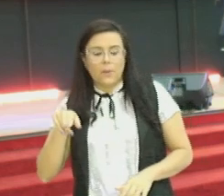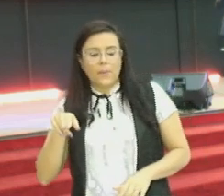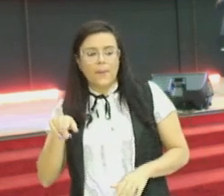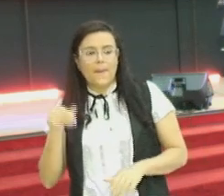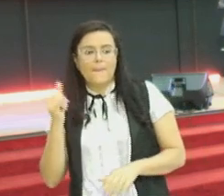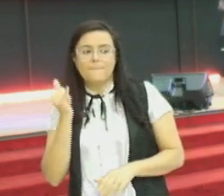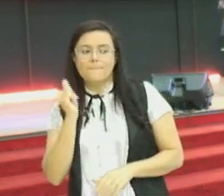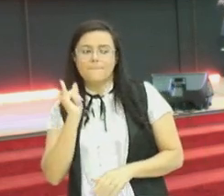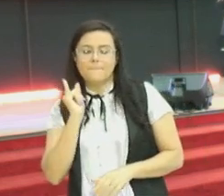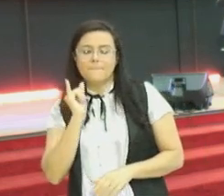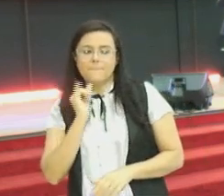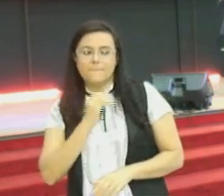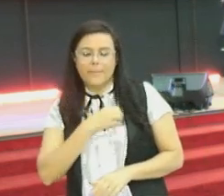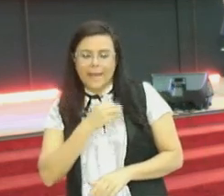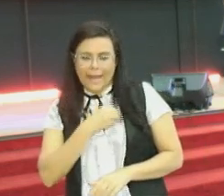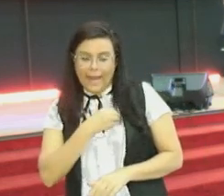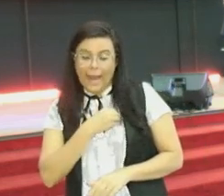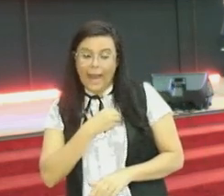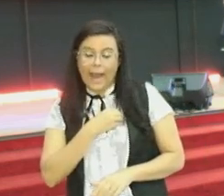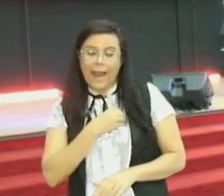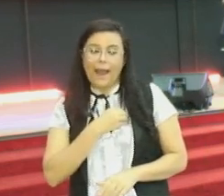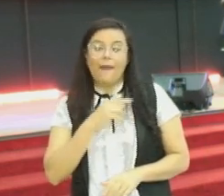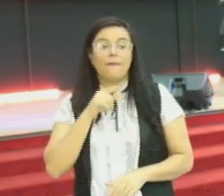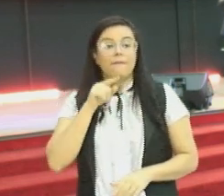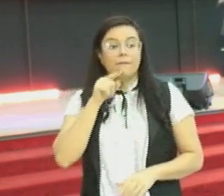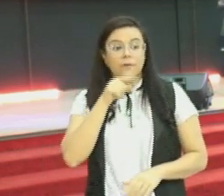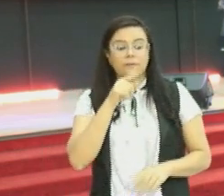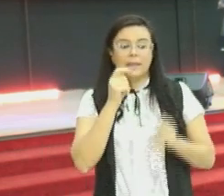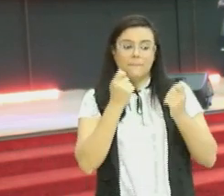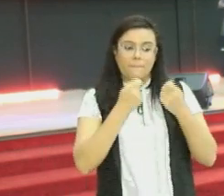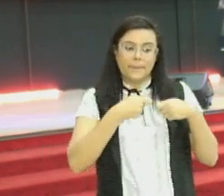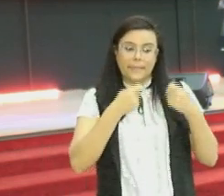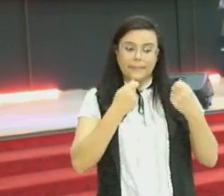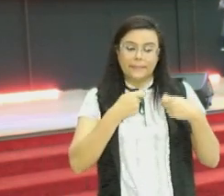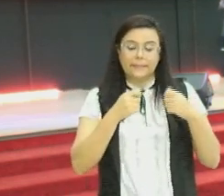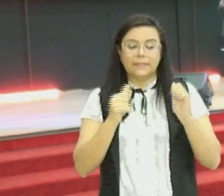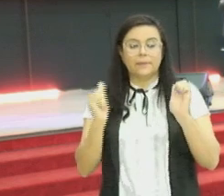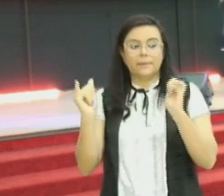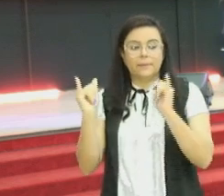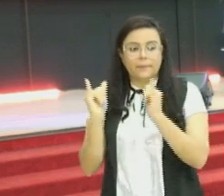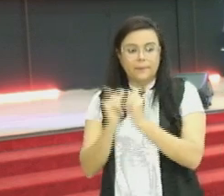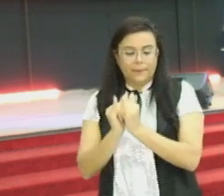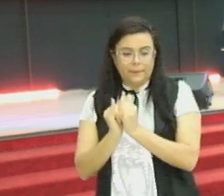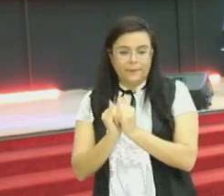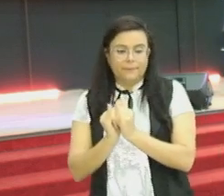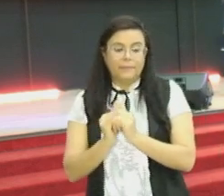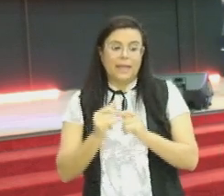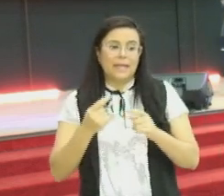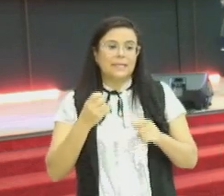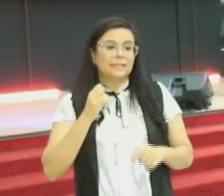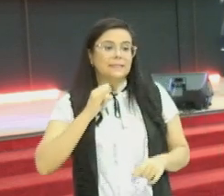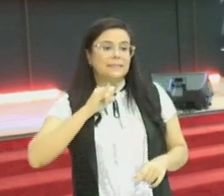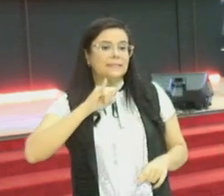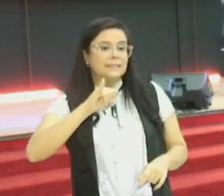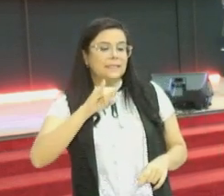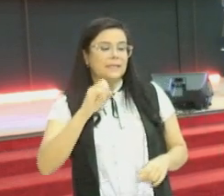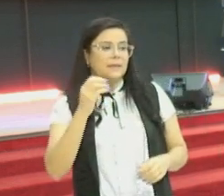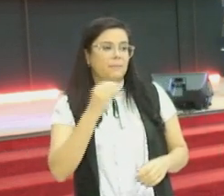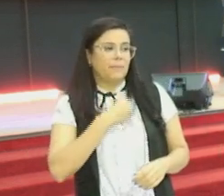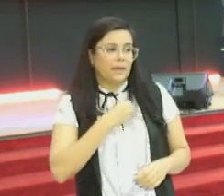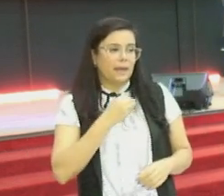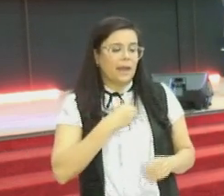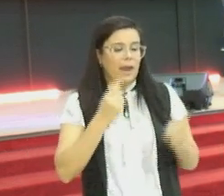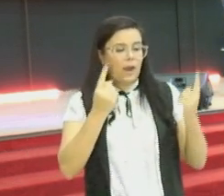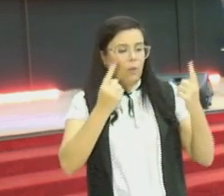se arrepender, perdoe-lhe. Se pecar contra você 7 vezes no